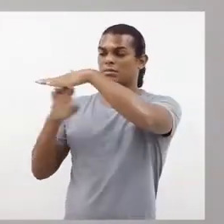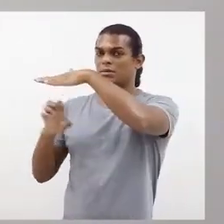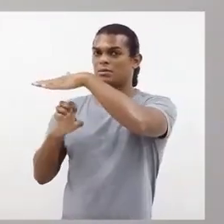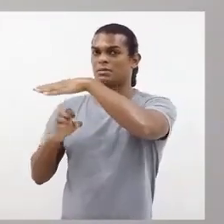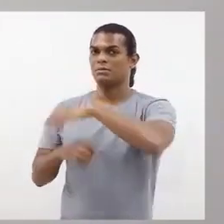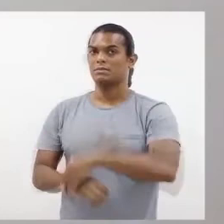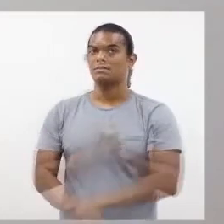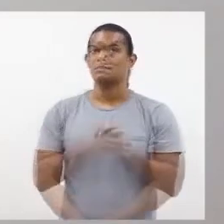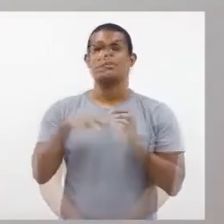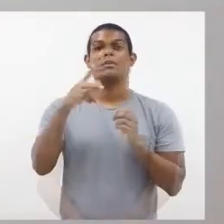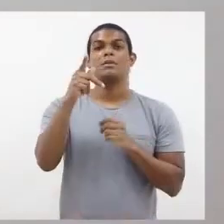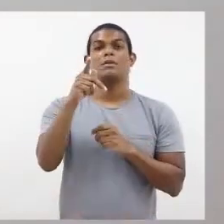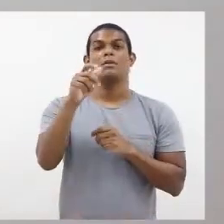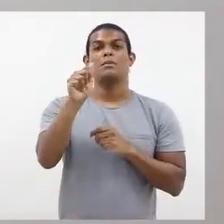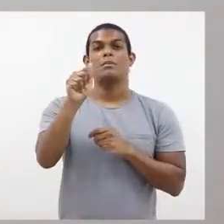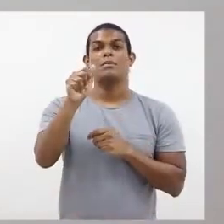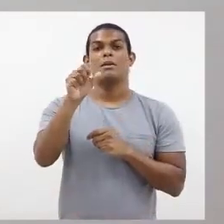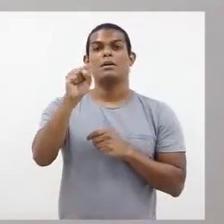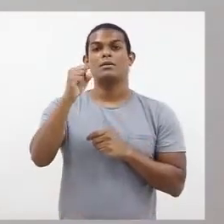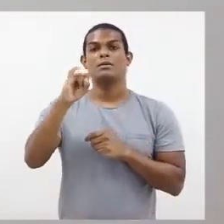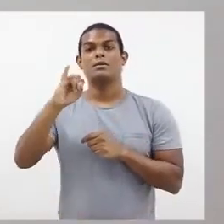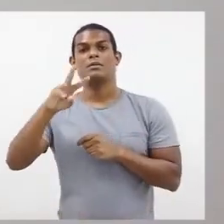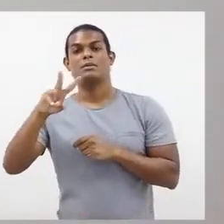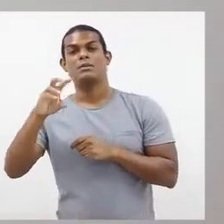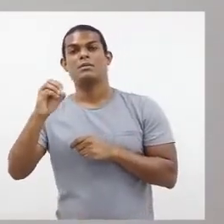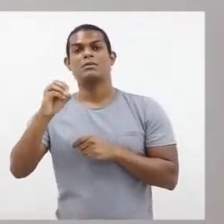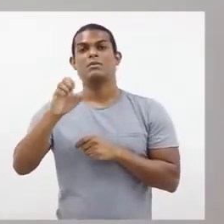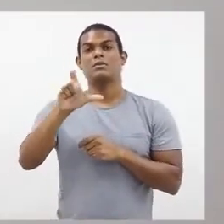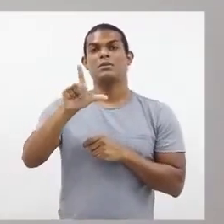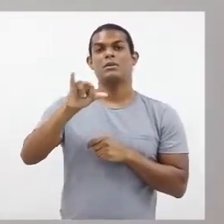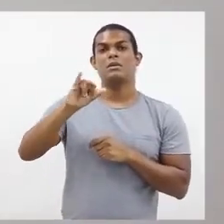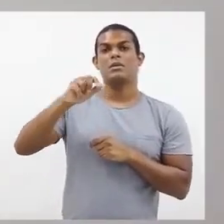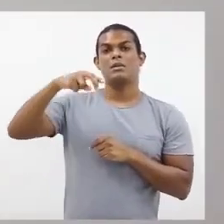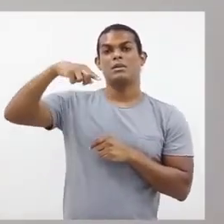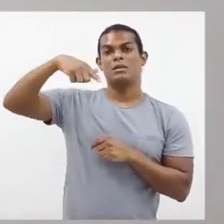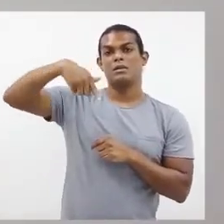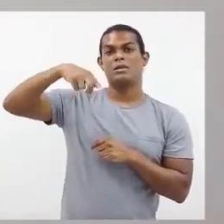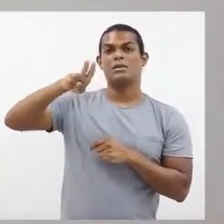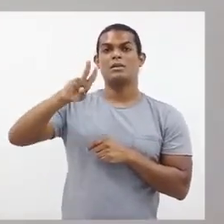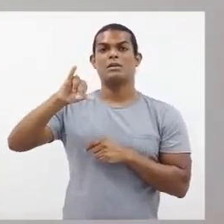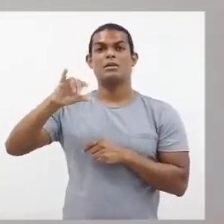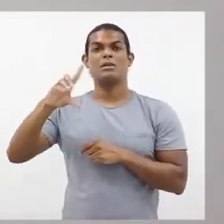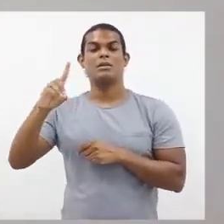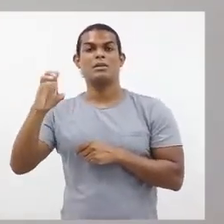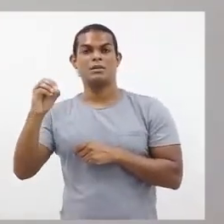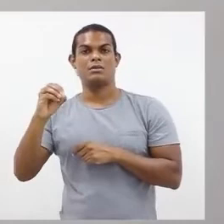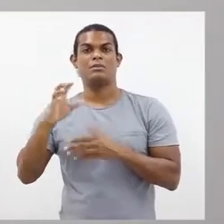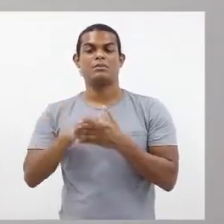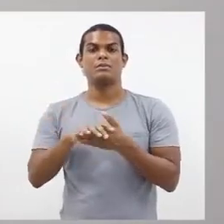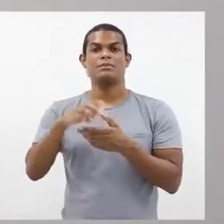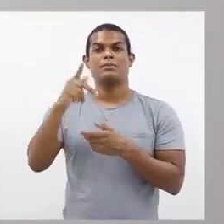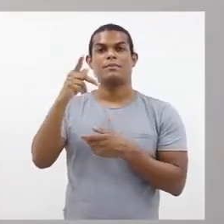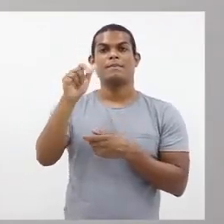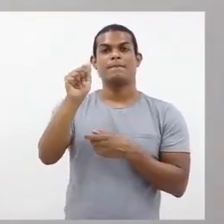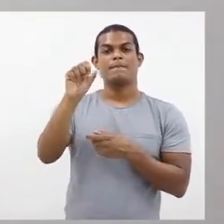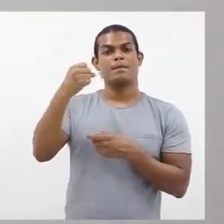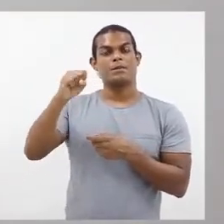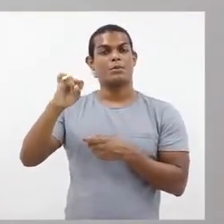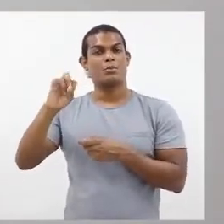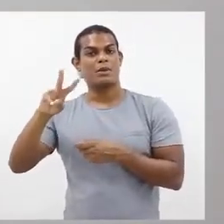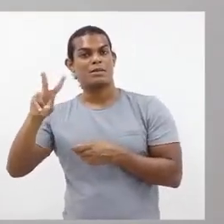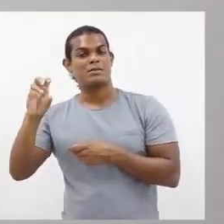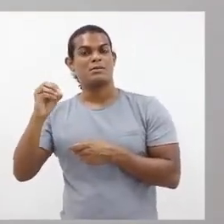Para os passivos e patrimônio líquido, a gente precisa separar duas coisas. Passivo, a gente está tratando